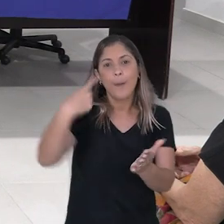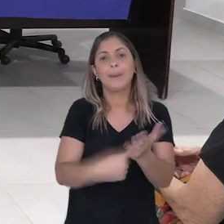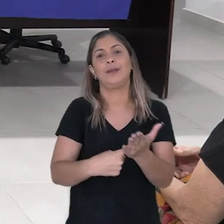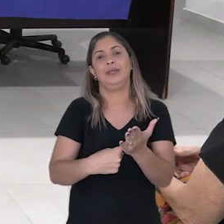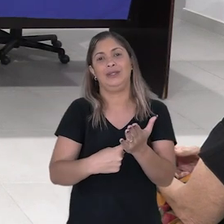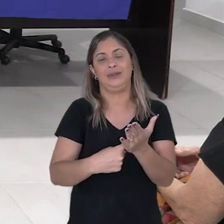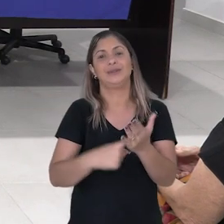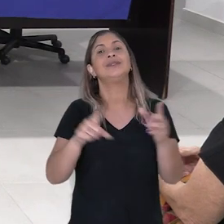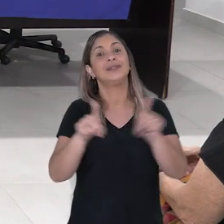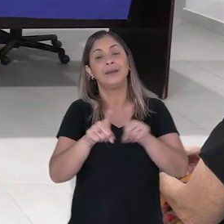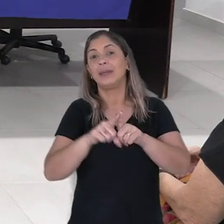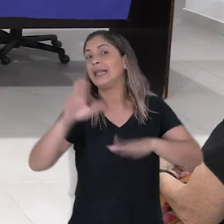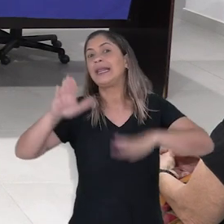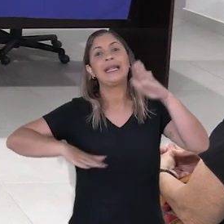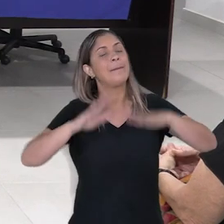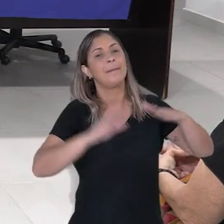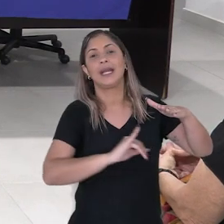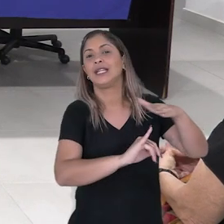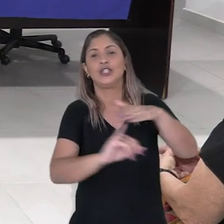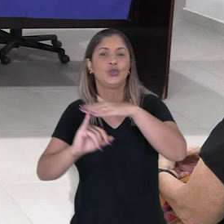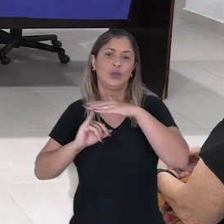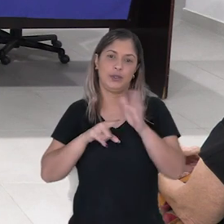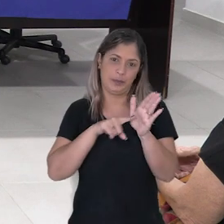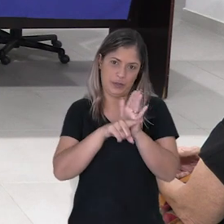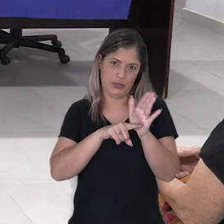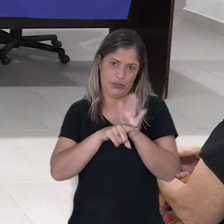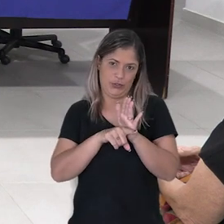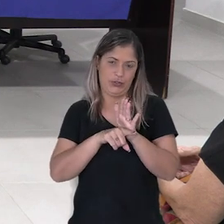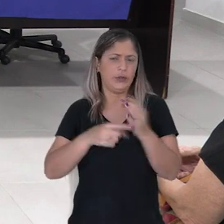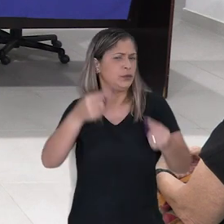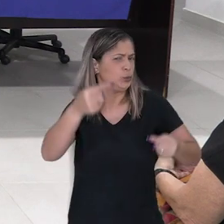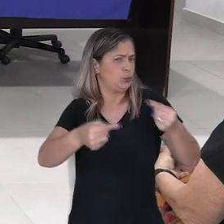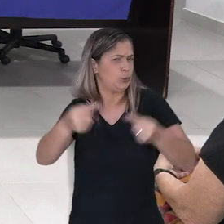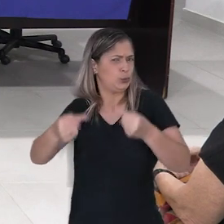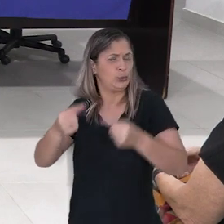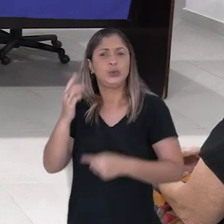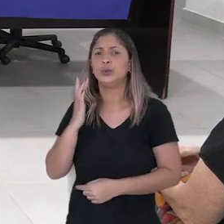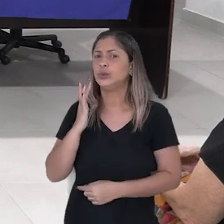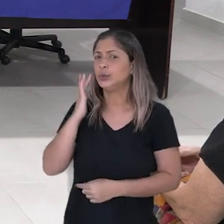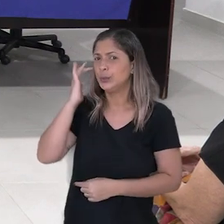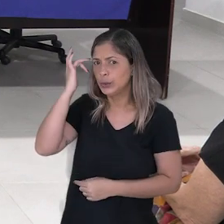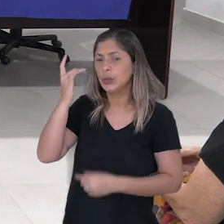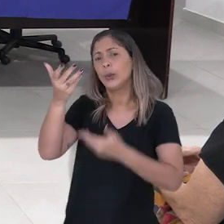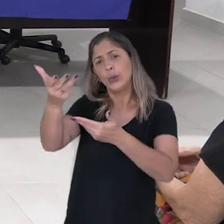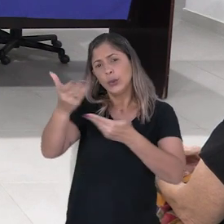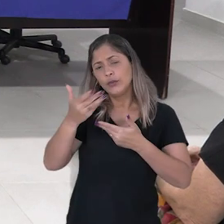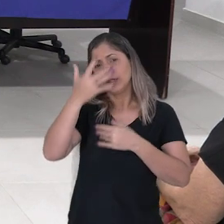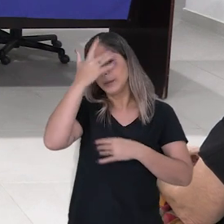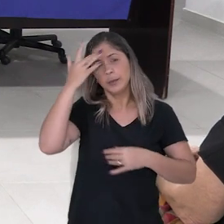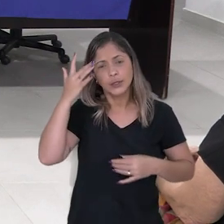por parte das instituições de pesquisa. Nós vamos discutir isso amanhã, nós convidamos algumas